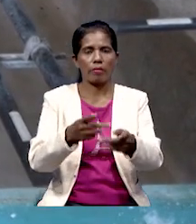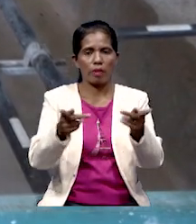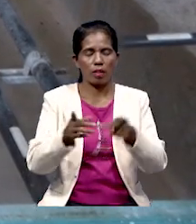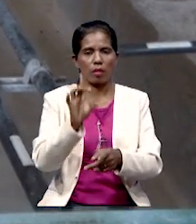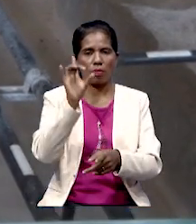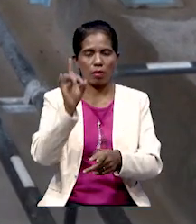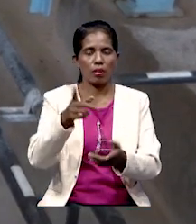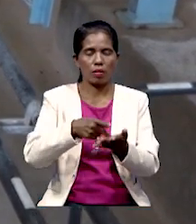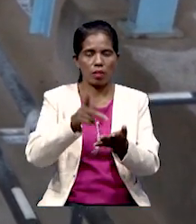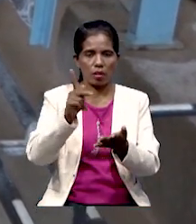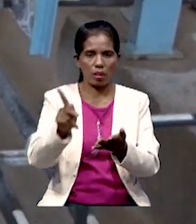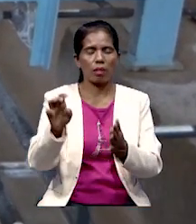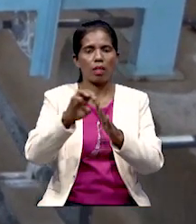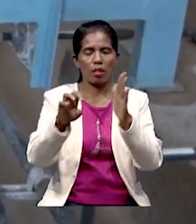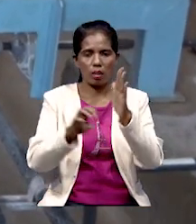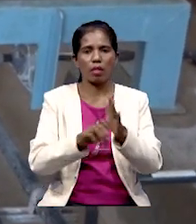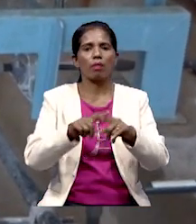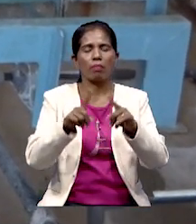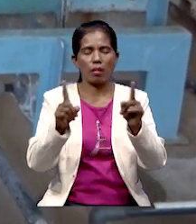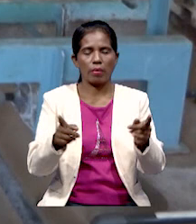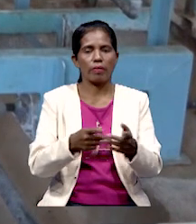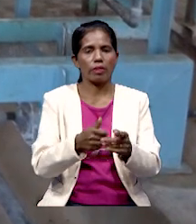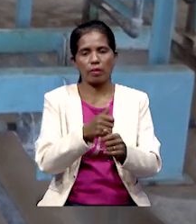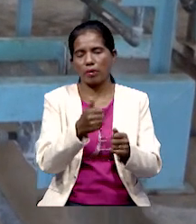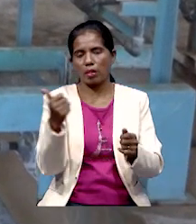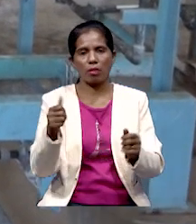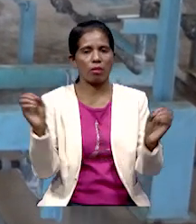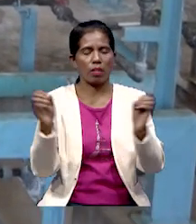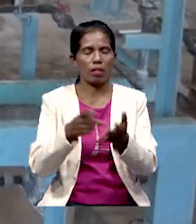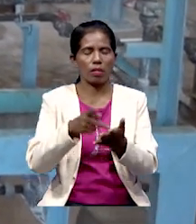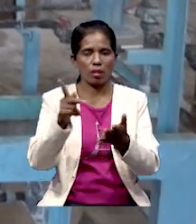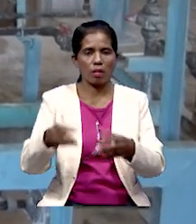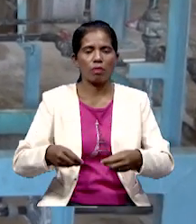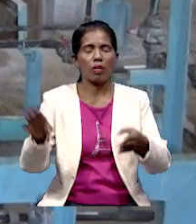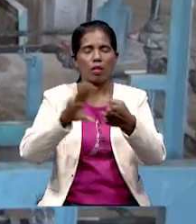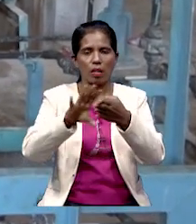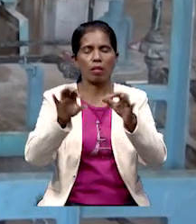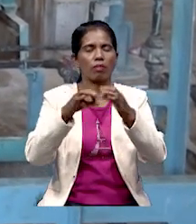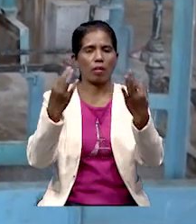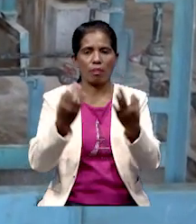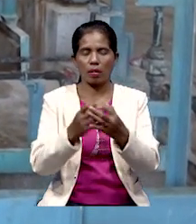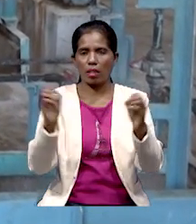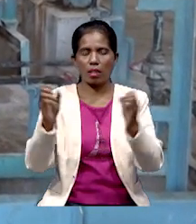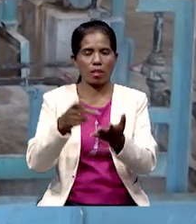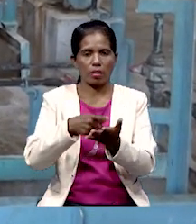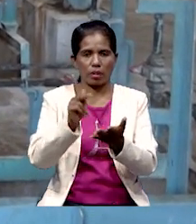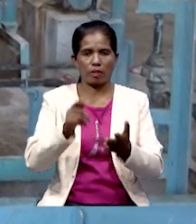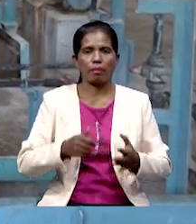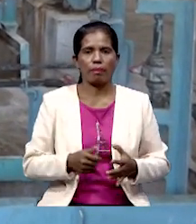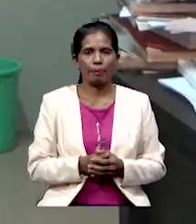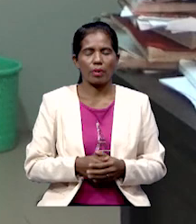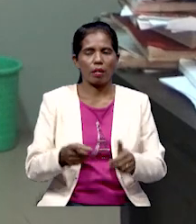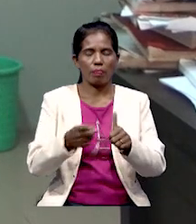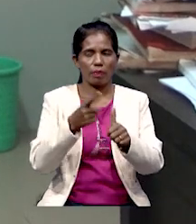dibele selu tasa ba estado, mai be iha zona Balong la selu ho di fo notifikasaun ba familia nebe la koi selu tasa. Deteta primeiro